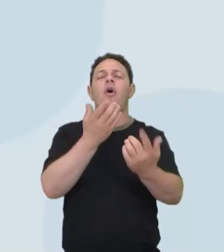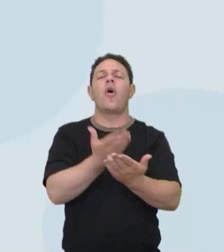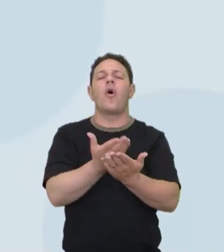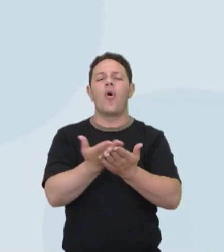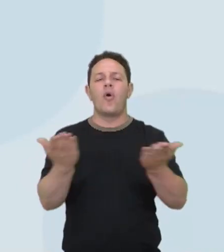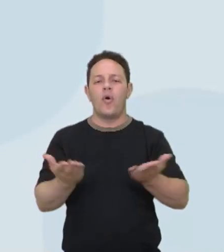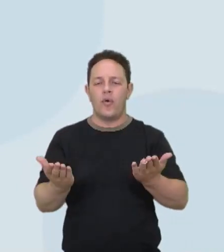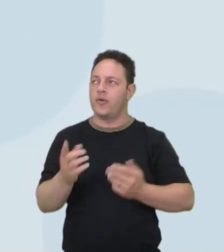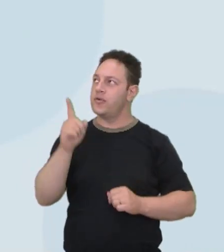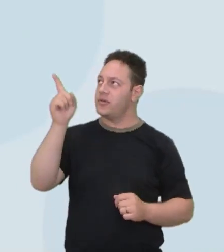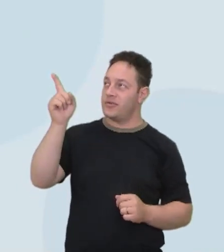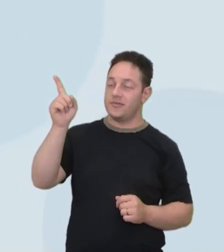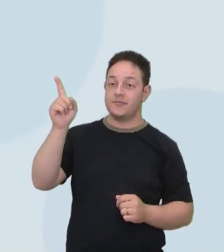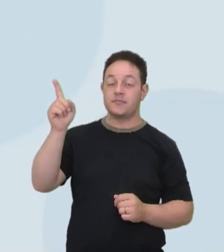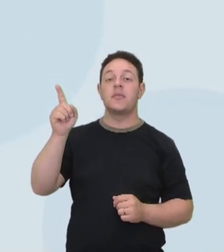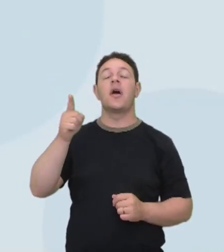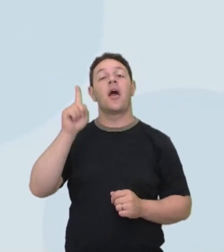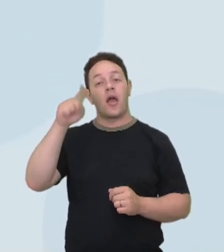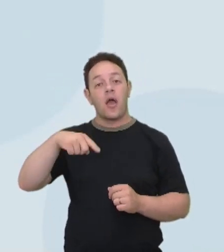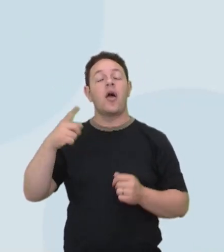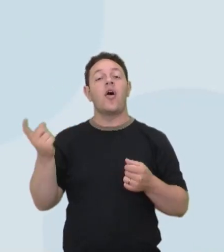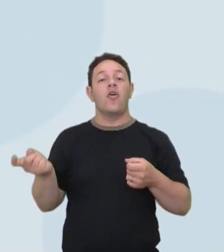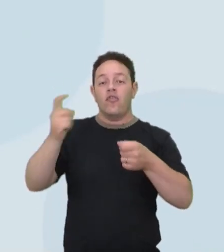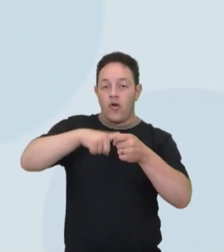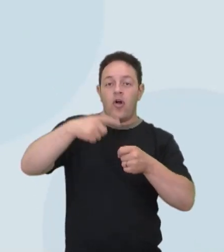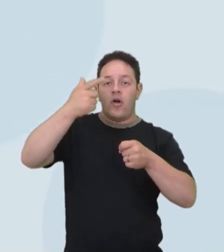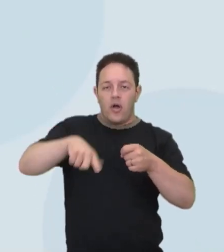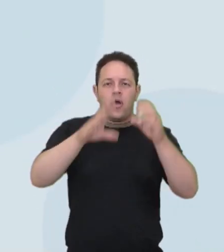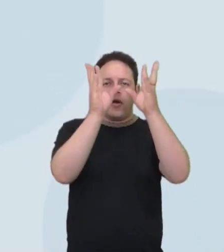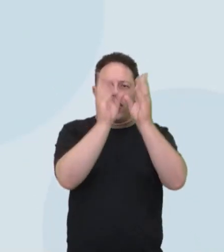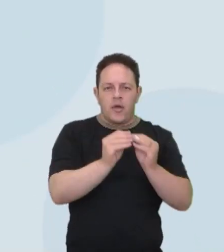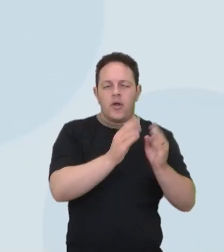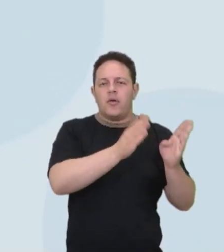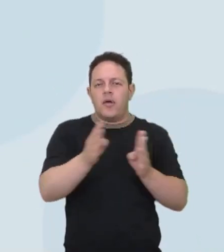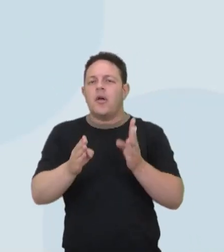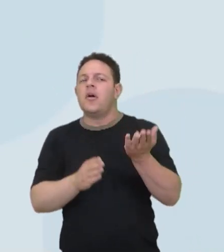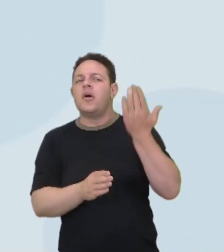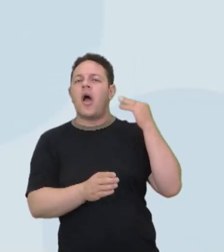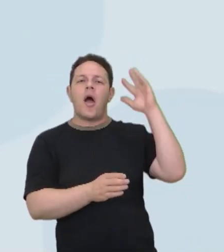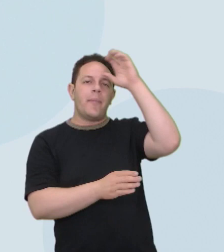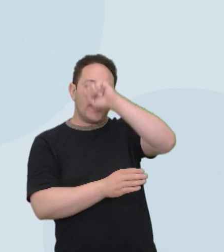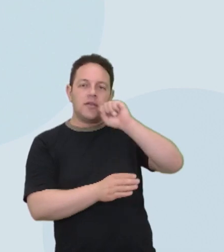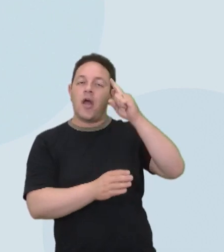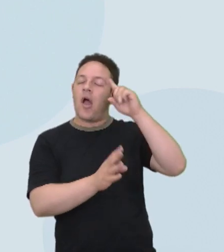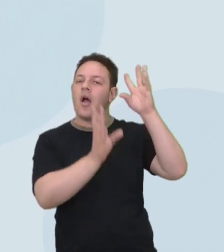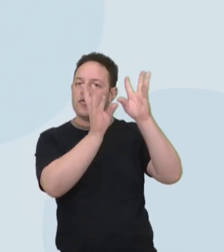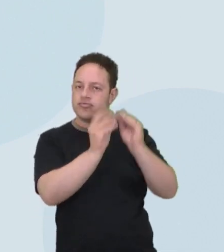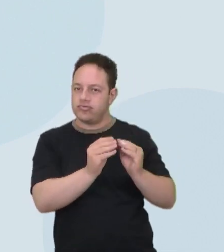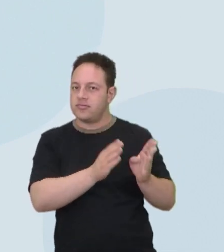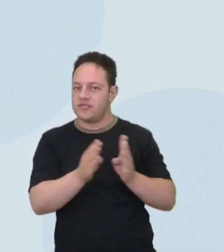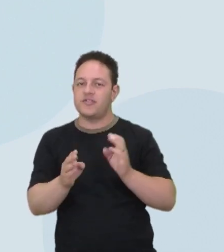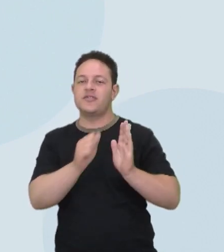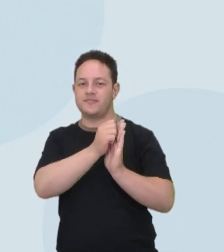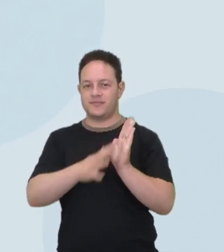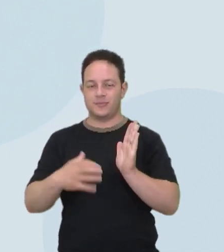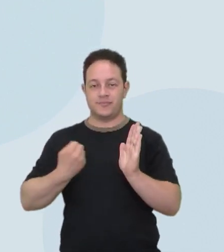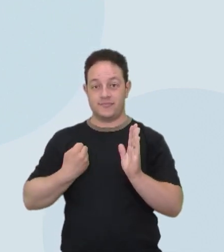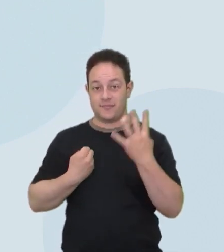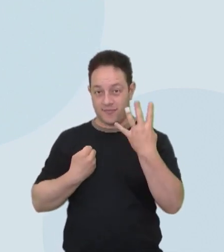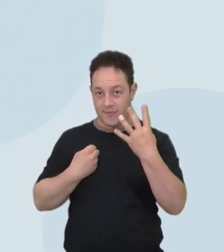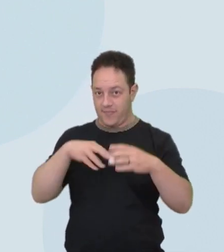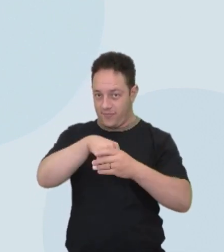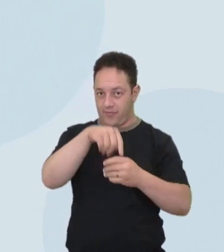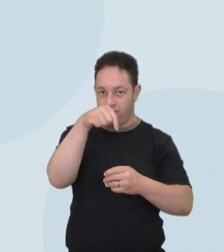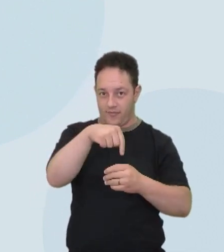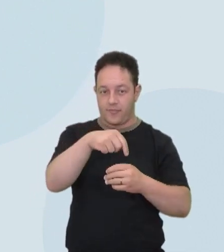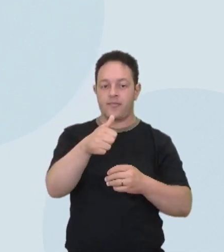de hoje, que é retomar e sistematizar os conhecimentos aprendidos ao longo da atividade 4. Então é